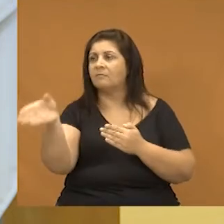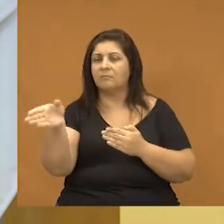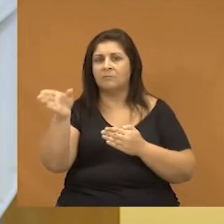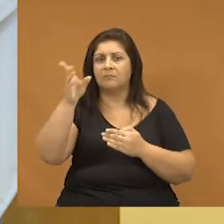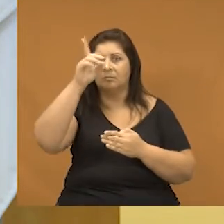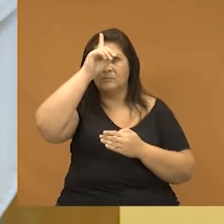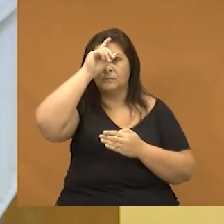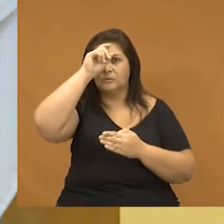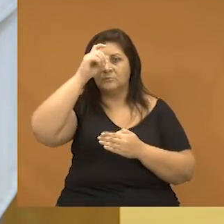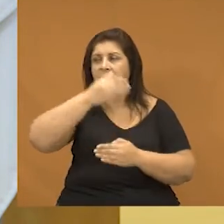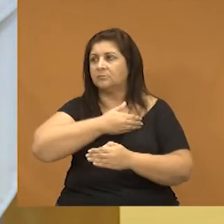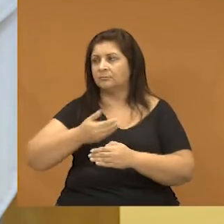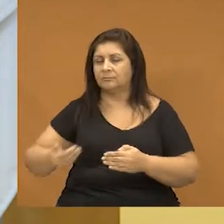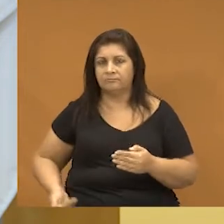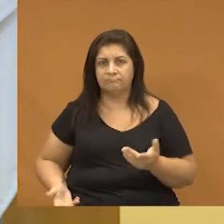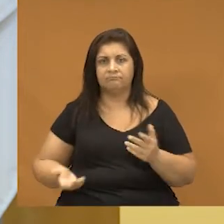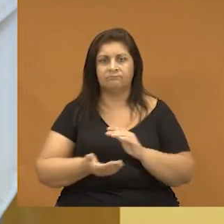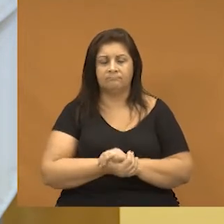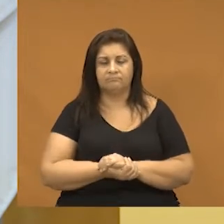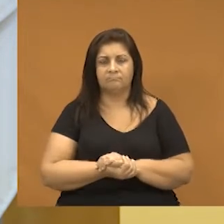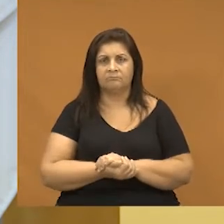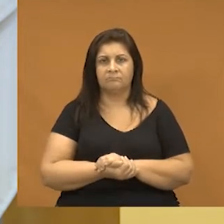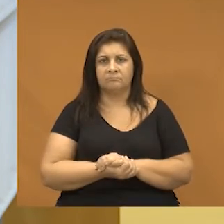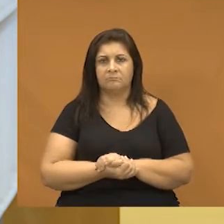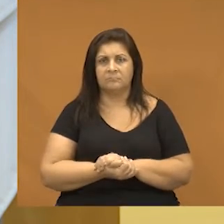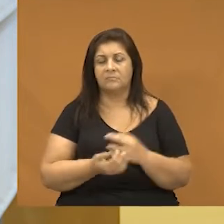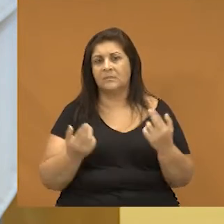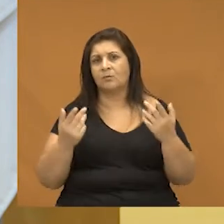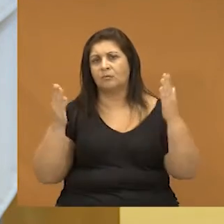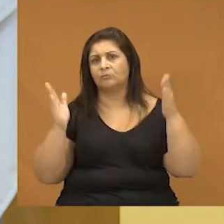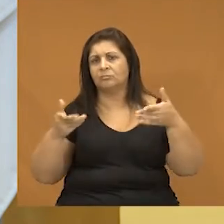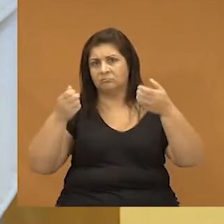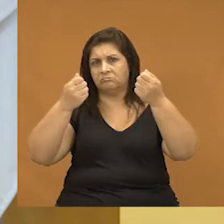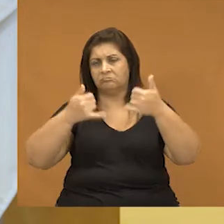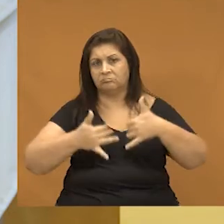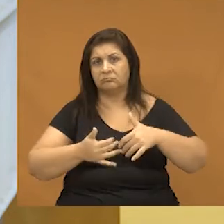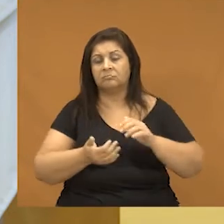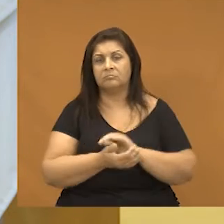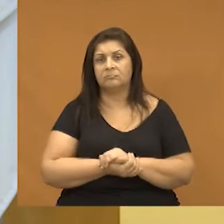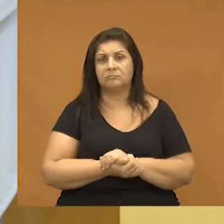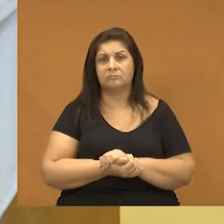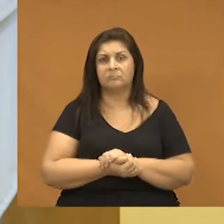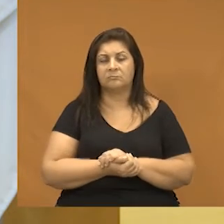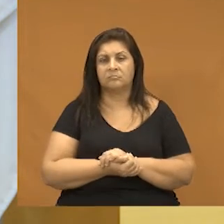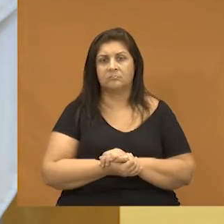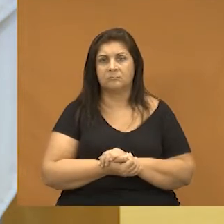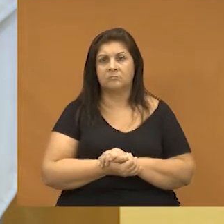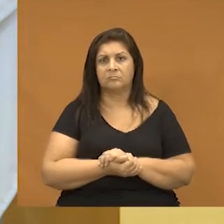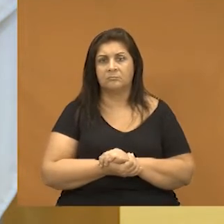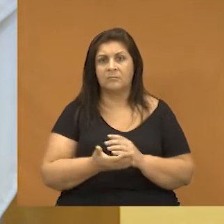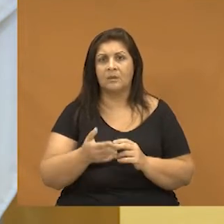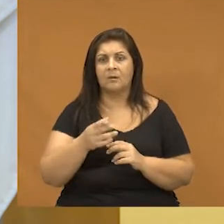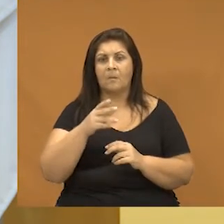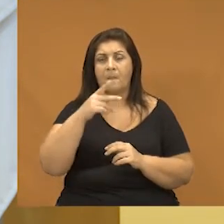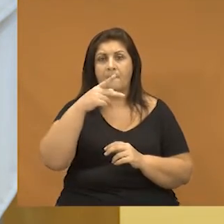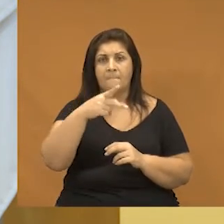de saúde. E, conforme foi ventilado aqui, conforme foi colocado aqui, o nosso